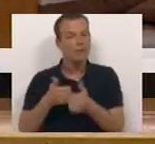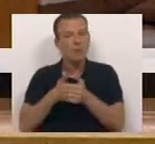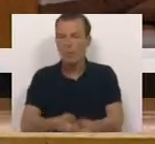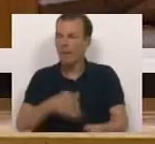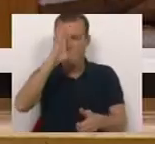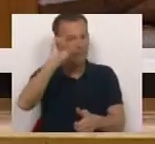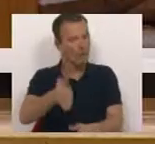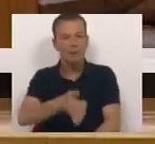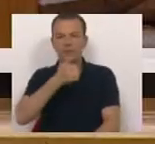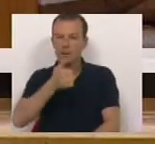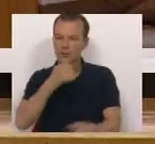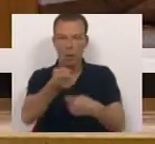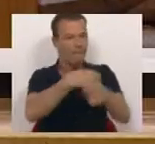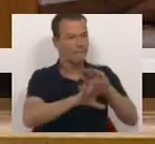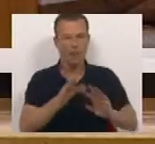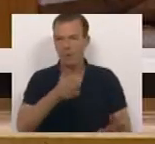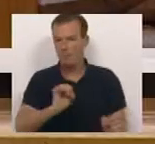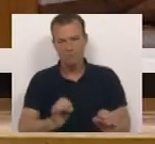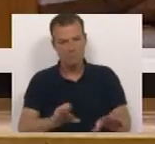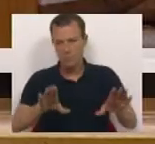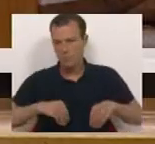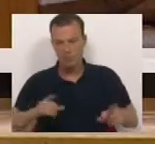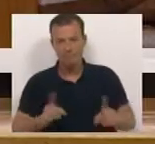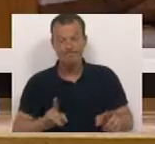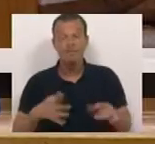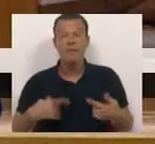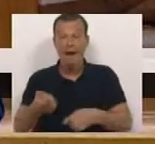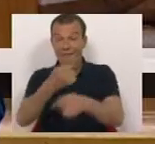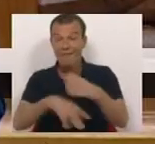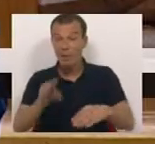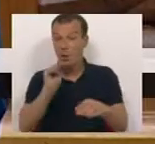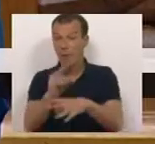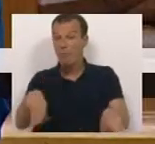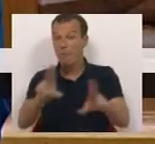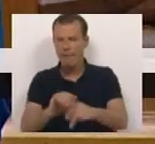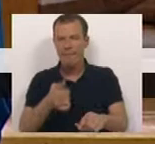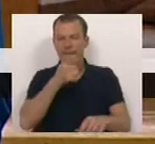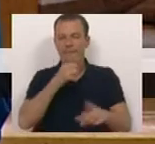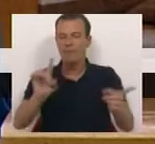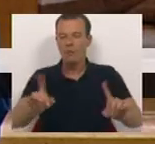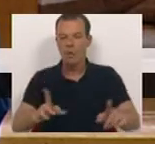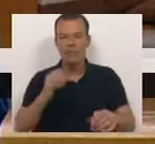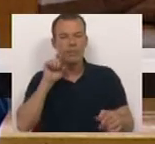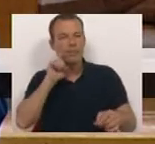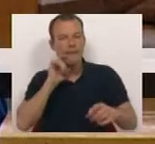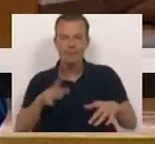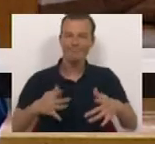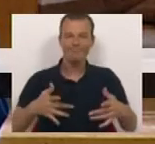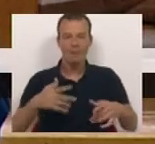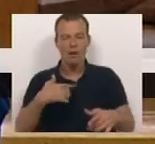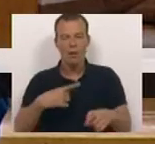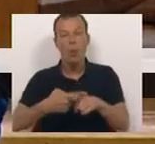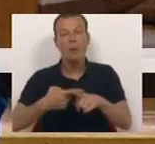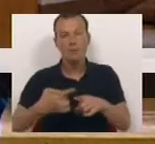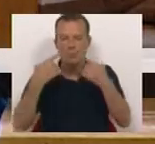Governo na decisão da venda. Consideramos que a venda do novo banco, desde logo, não garante nem assegura a presença do